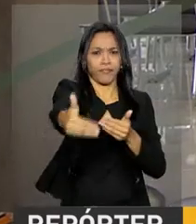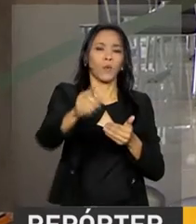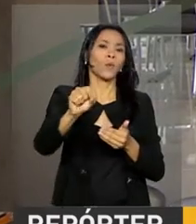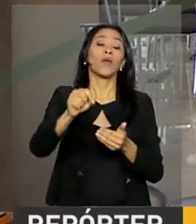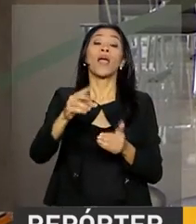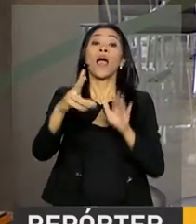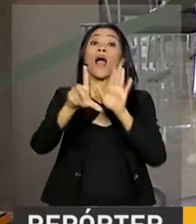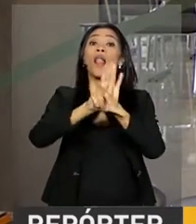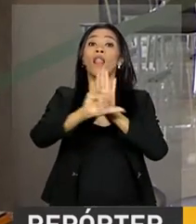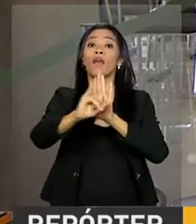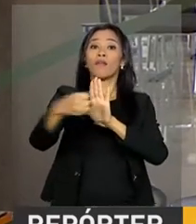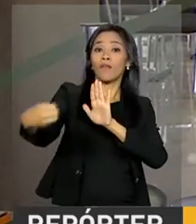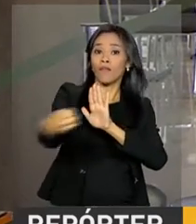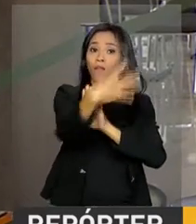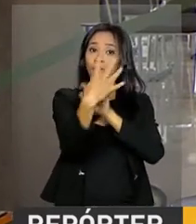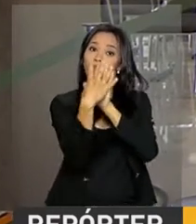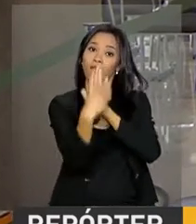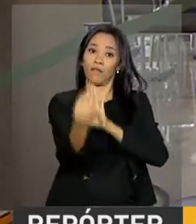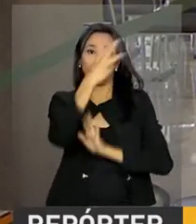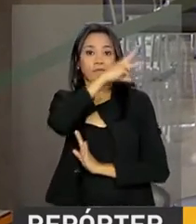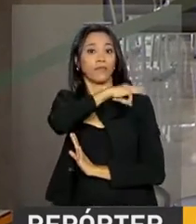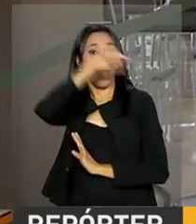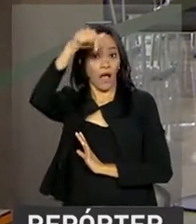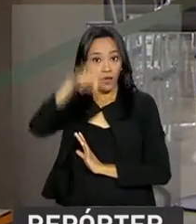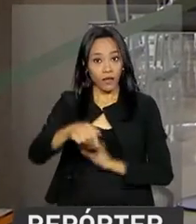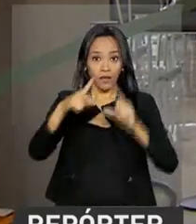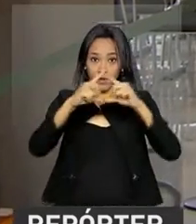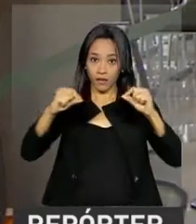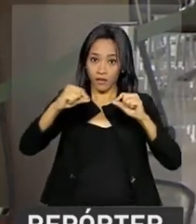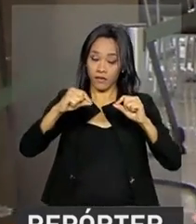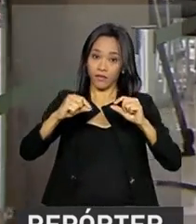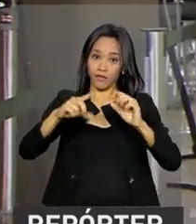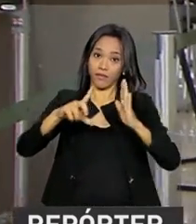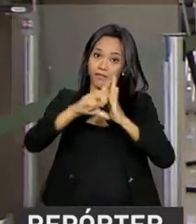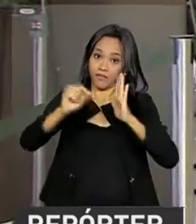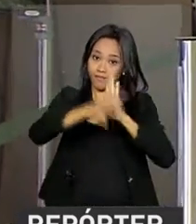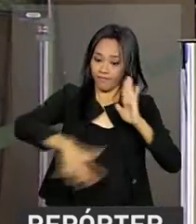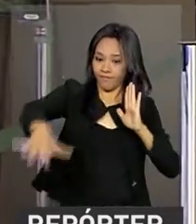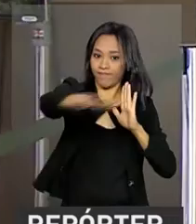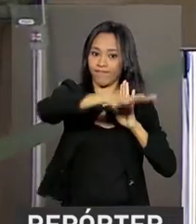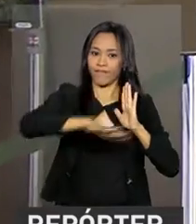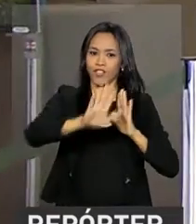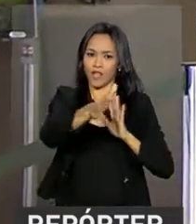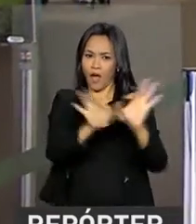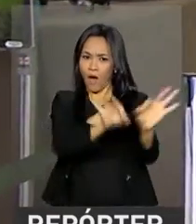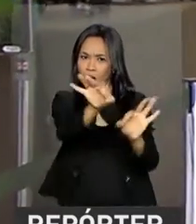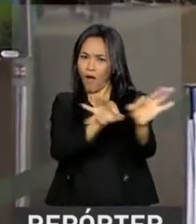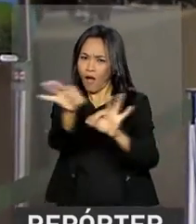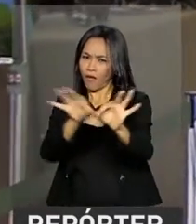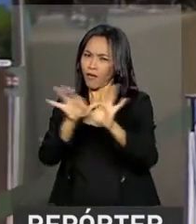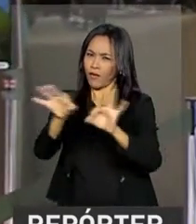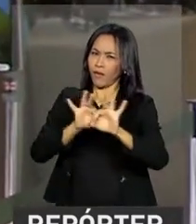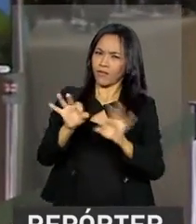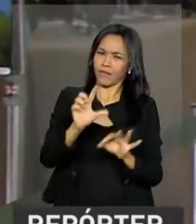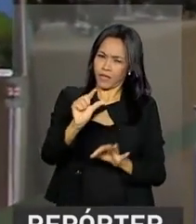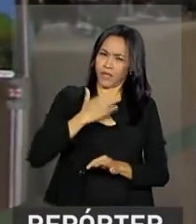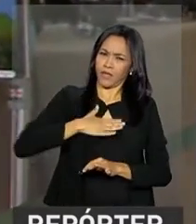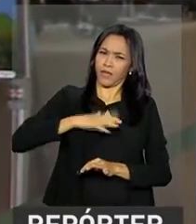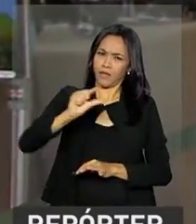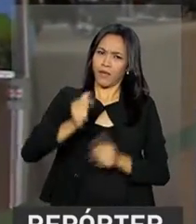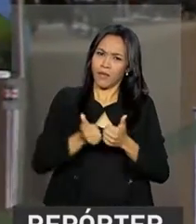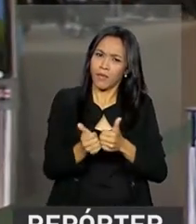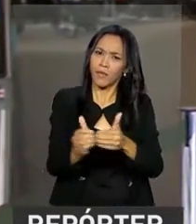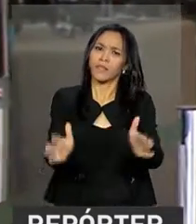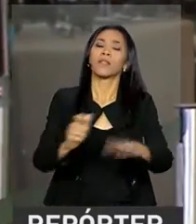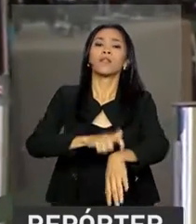novo ensino médio em uma cerimônia no palácio do planalto inclusive já tá tudo que está finalizando os últimos preparativos para a cerimônia